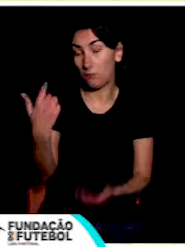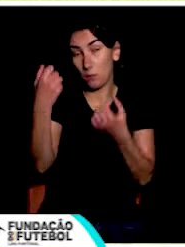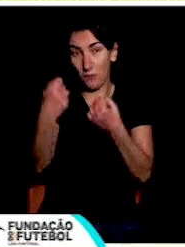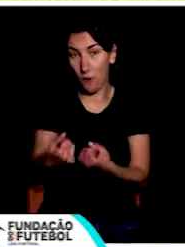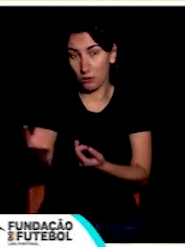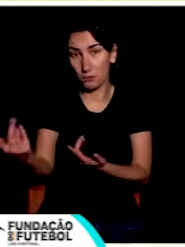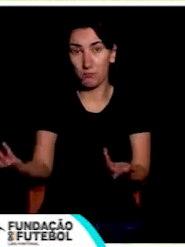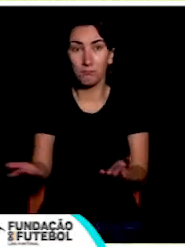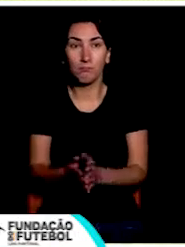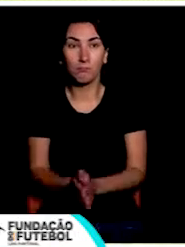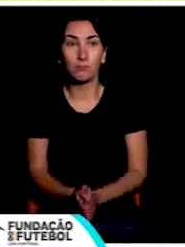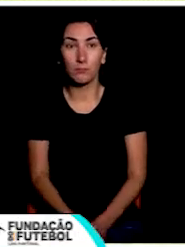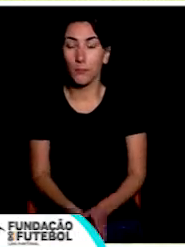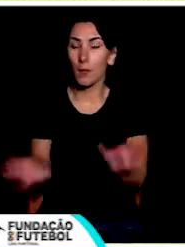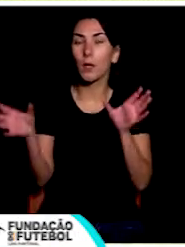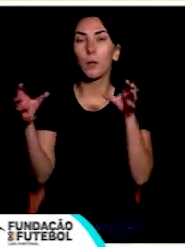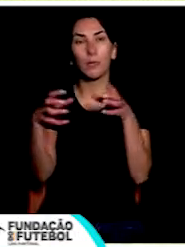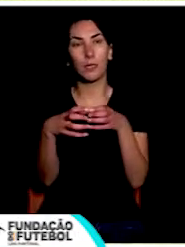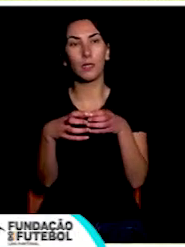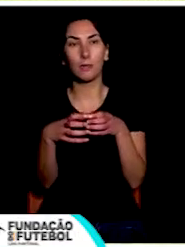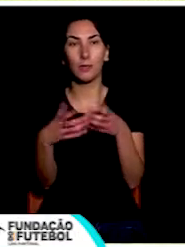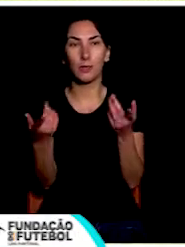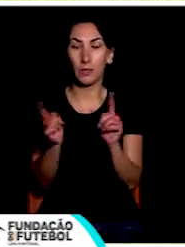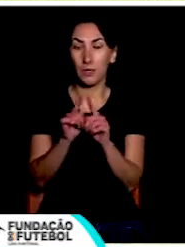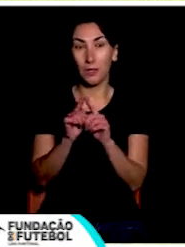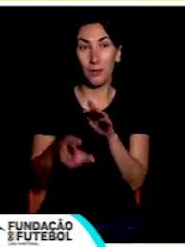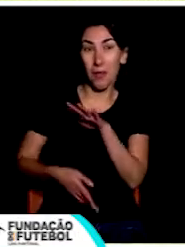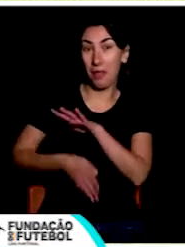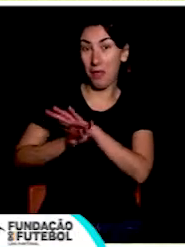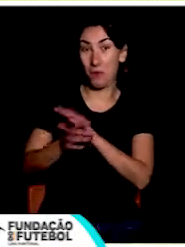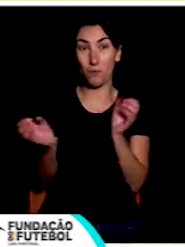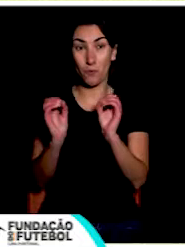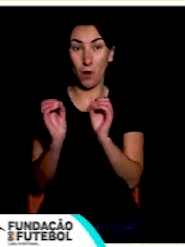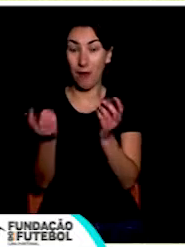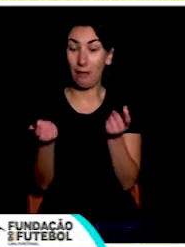Temos sido fortes nesse processo. Uma equipa que não sofre gols